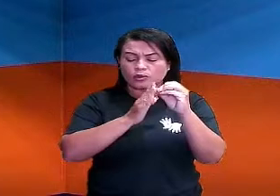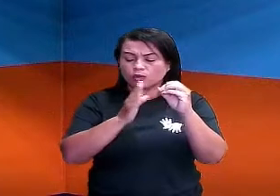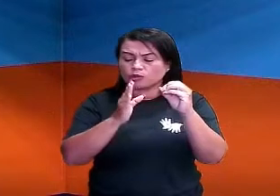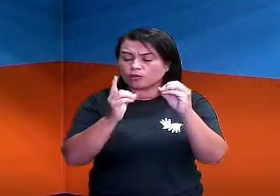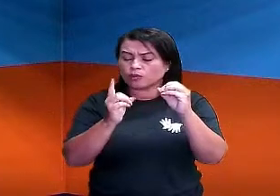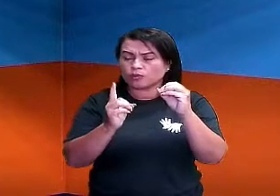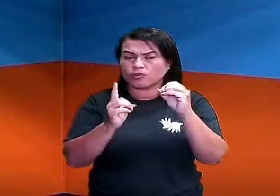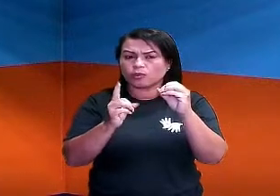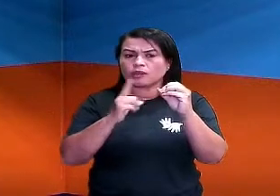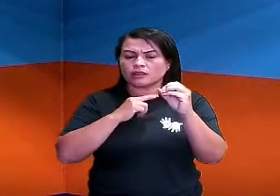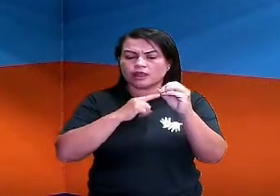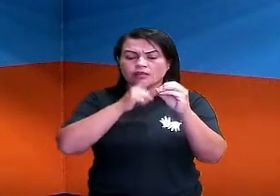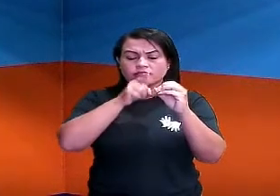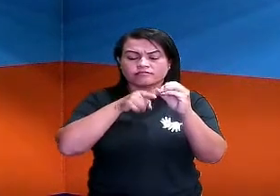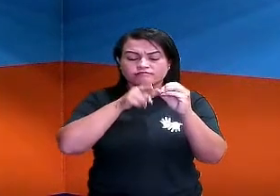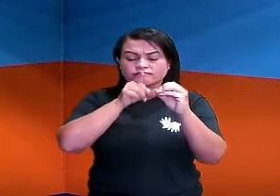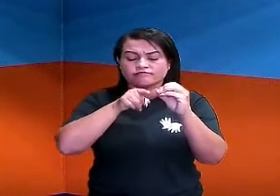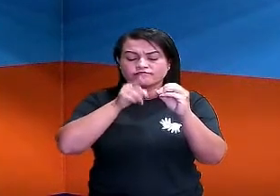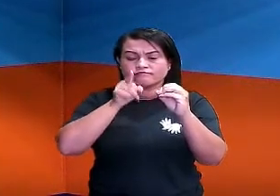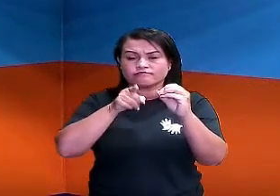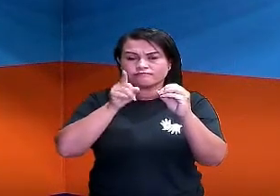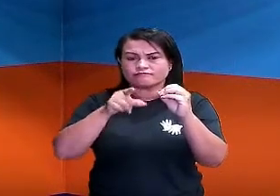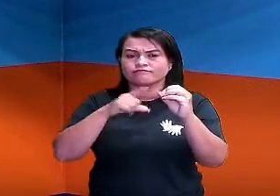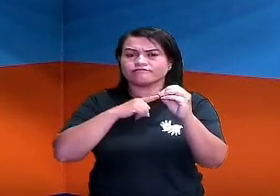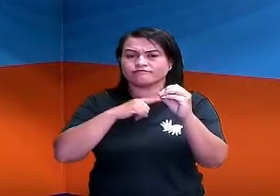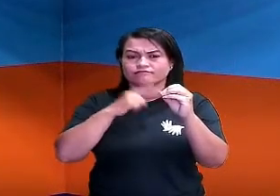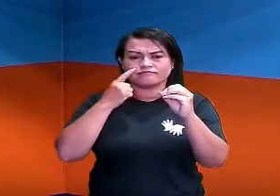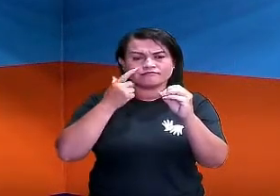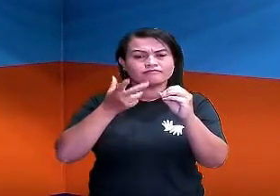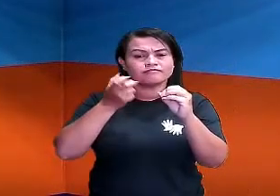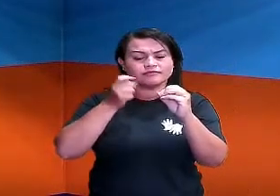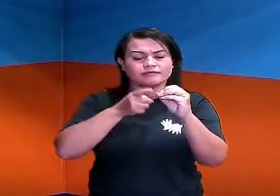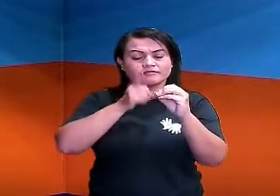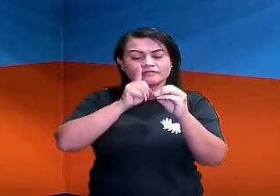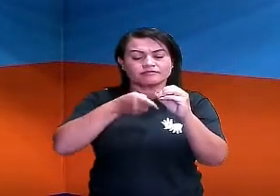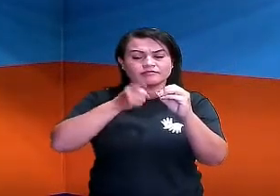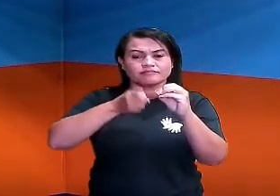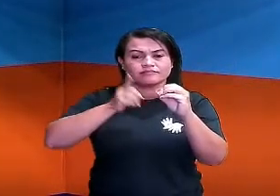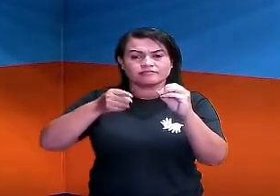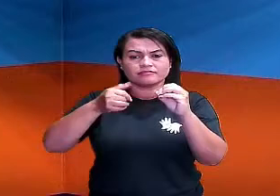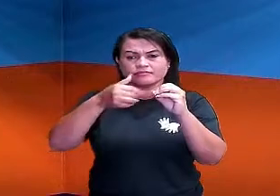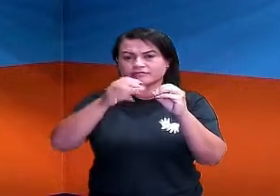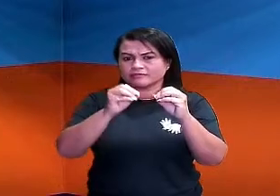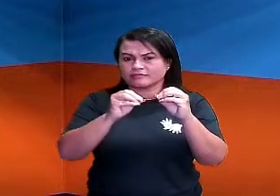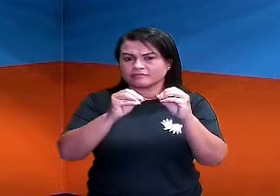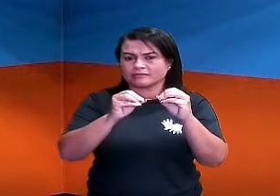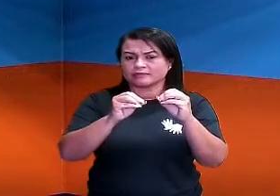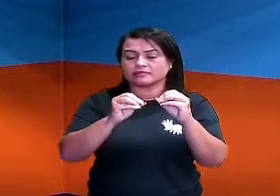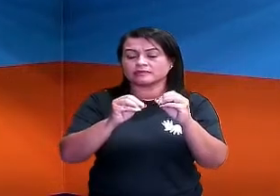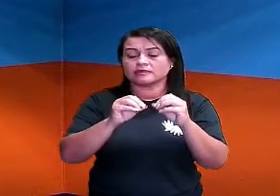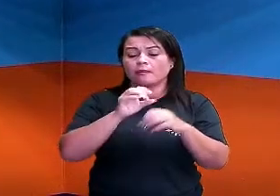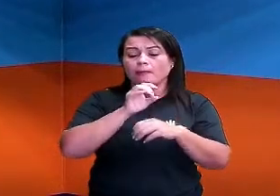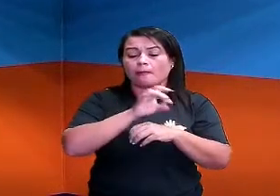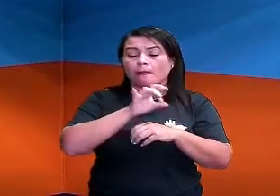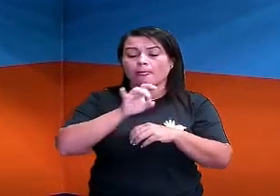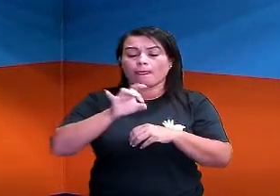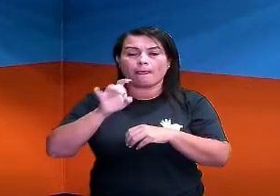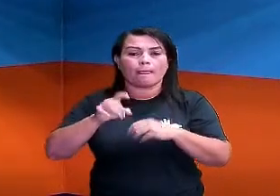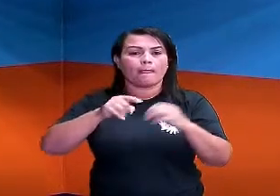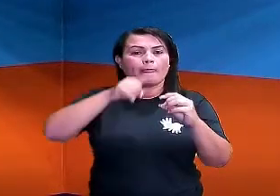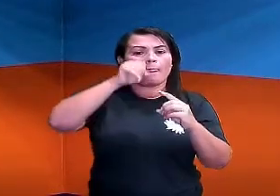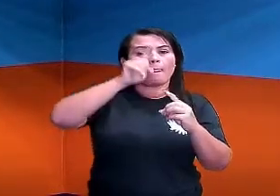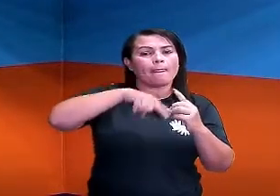o 1, você vai ver uns tracinhos, você vai ver exatamente 10 tracinhos. Então, cada tracinho